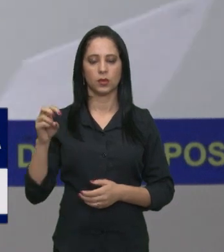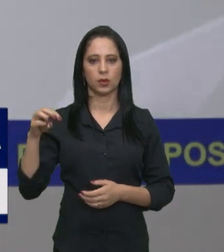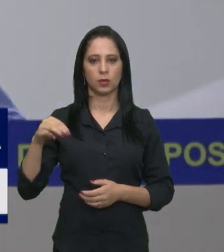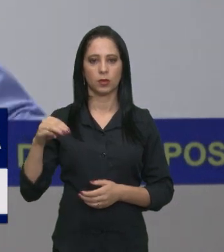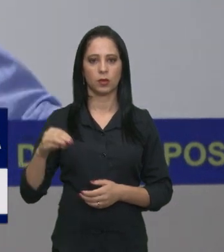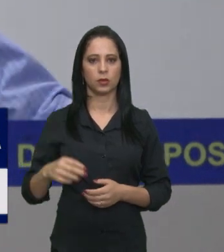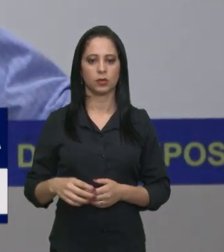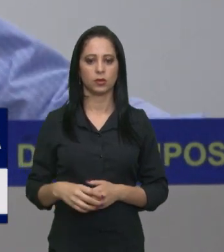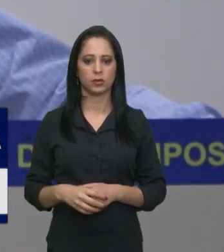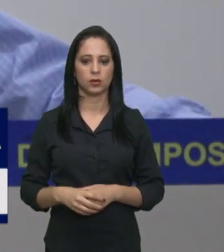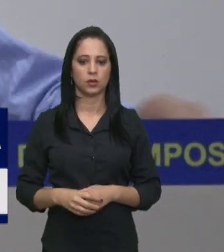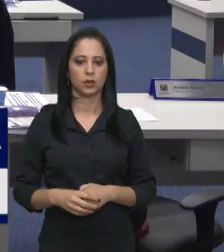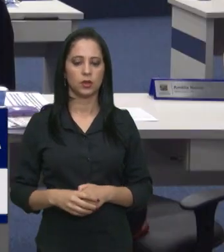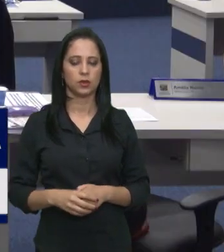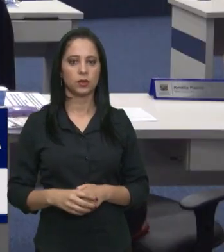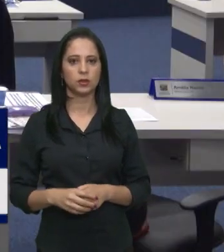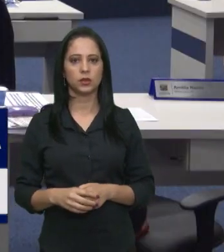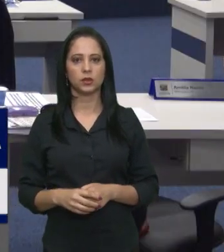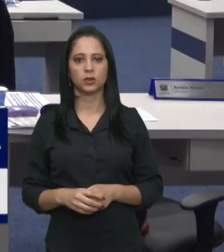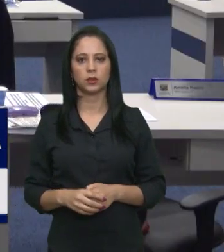minutos.